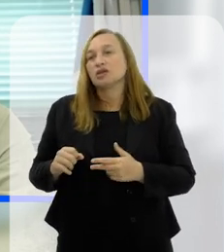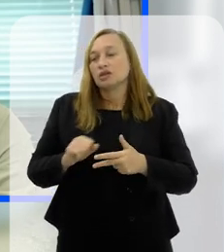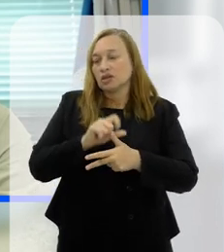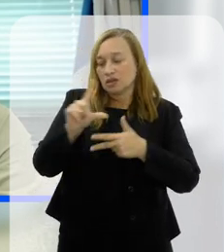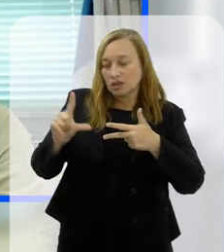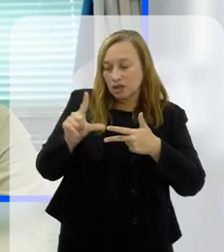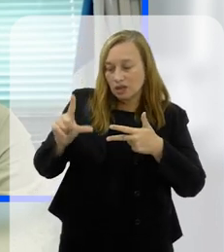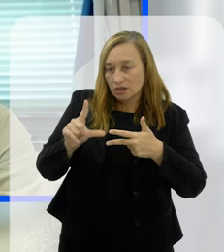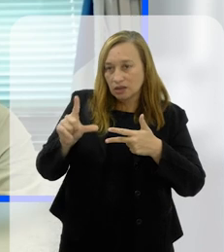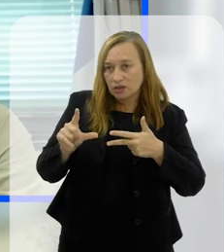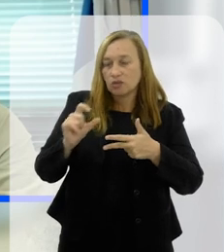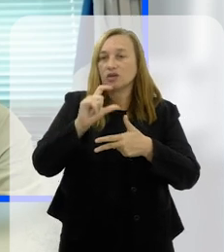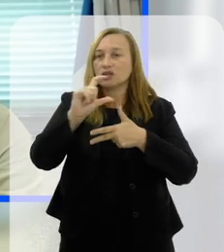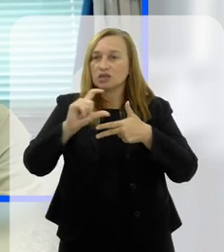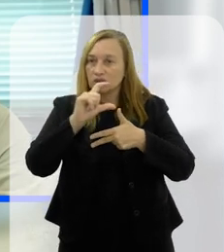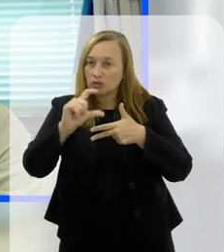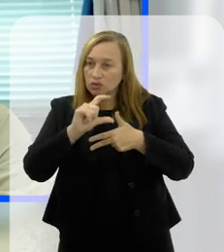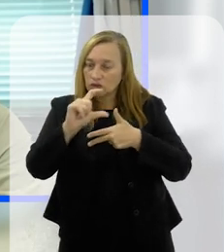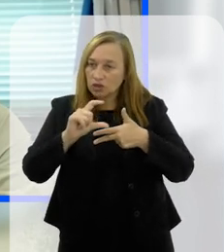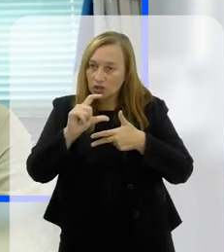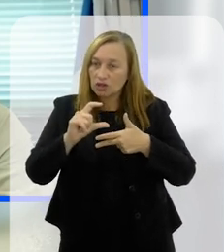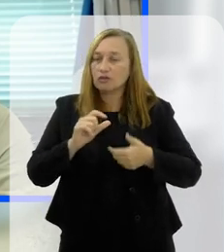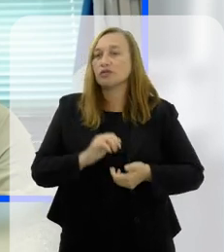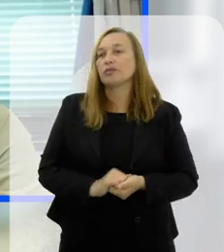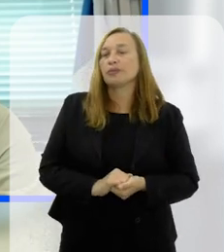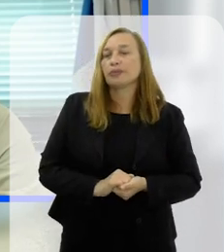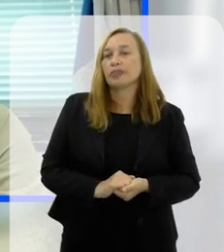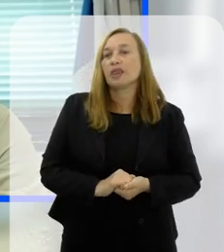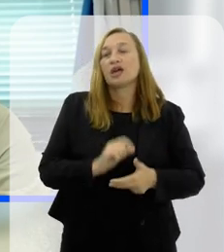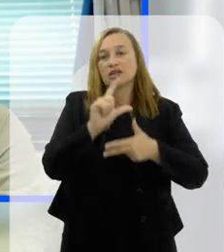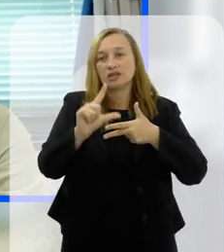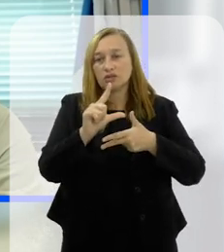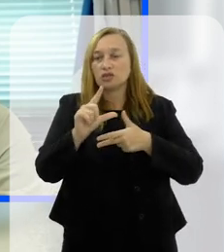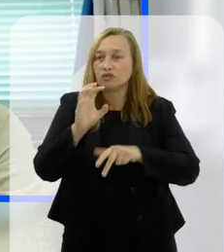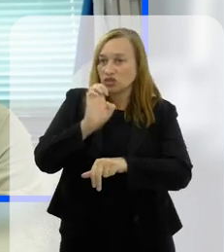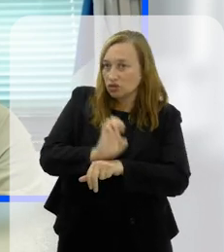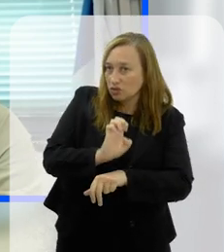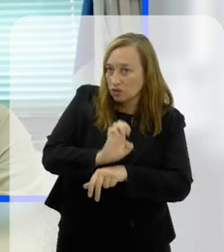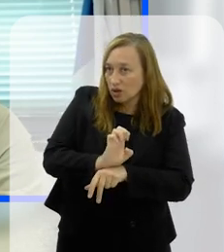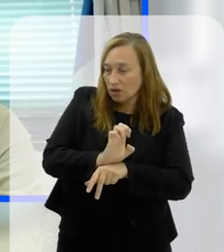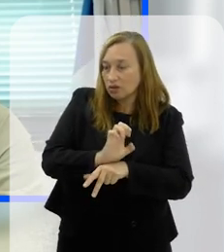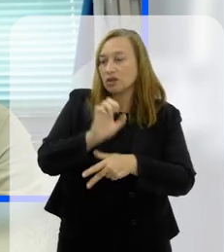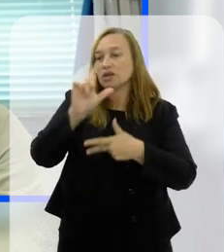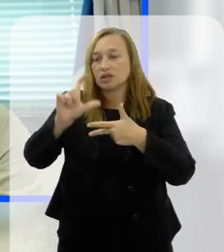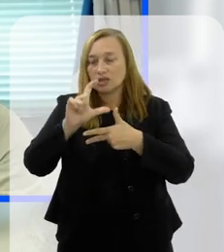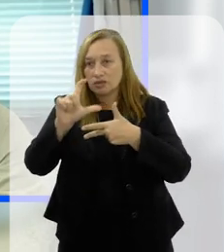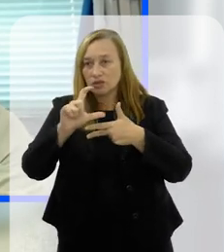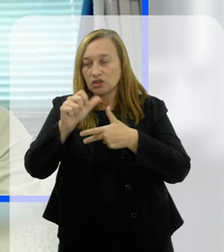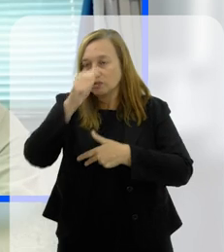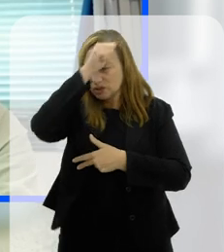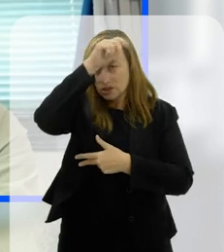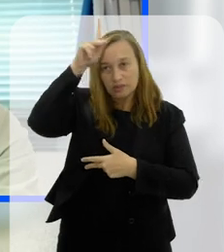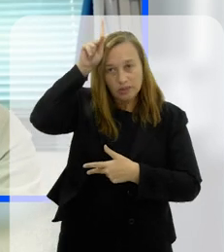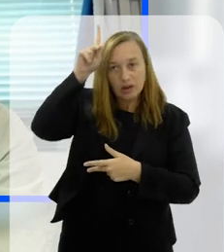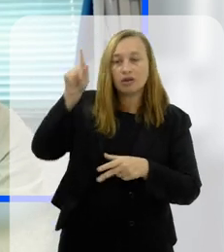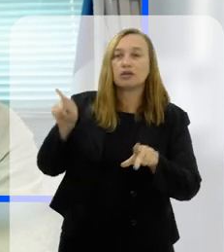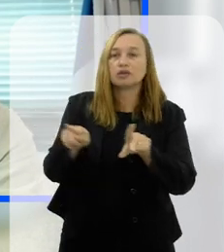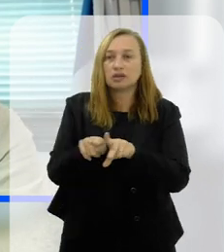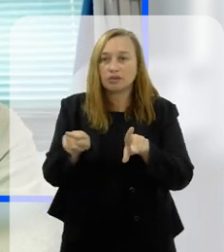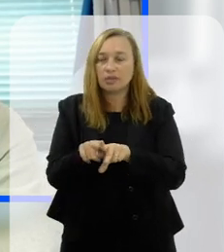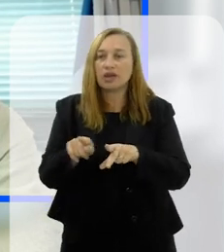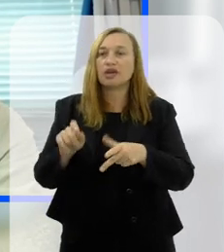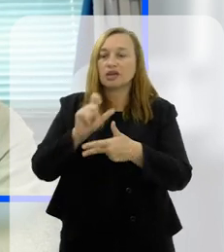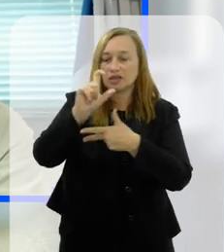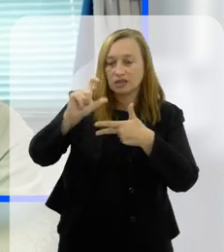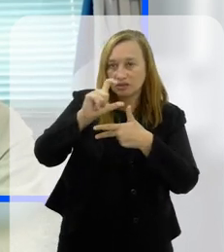que são fiscais do Poder Executivo né Tanto do do executivo Estadual quanto do executivo Municipal e